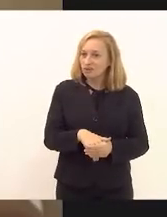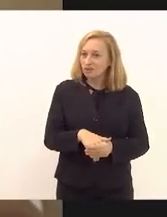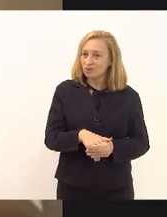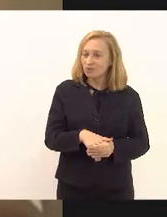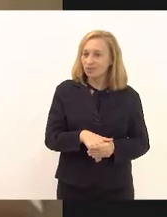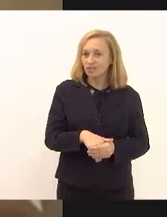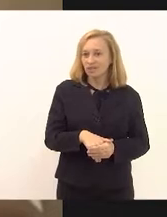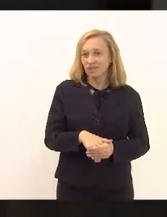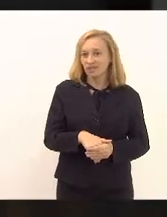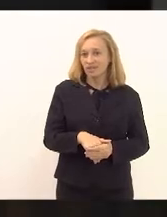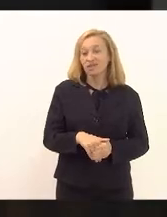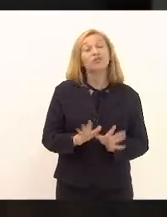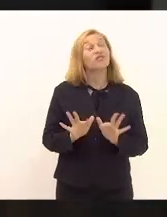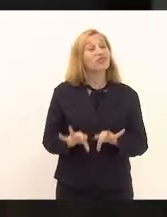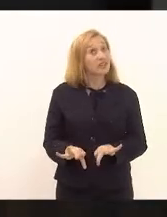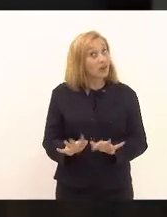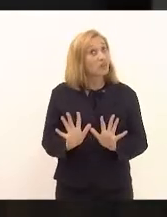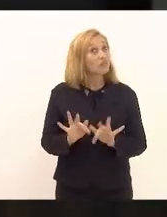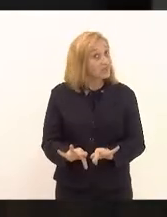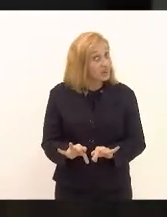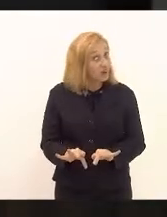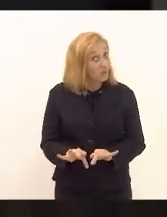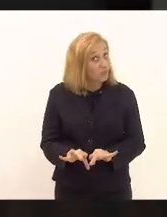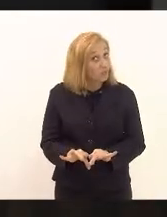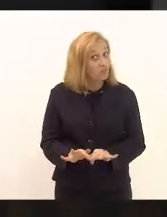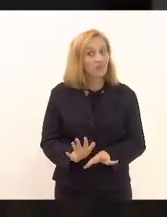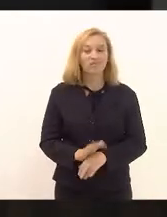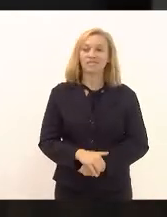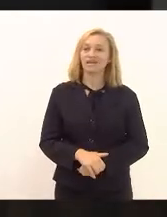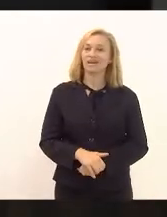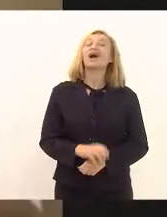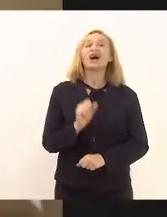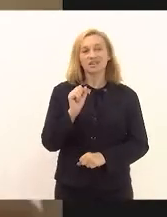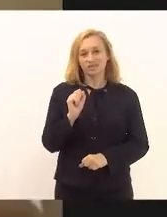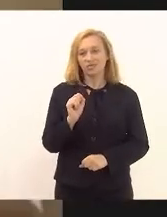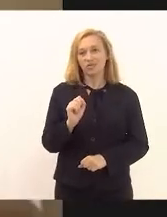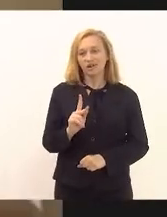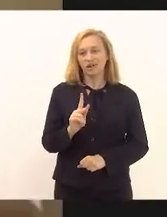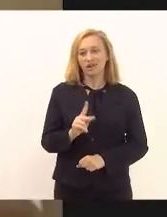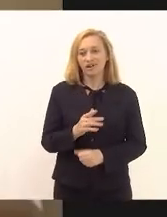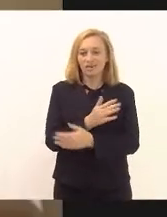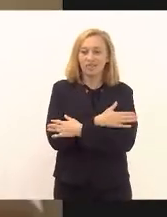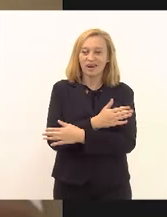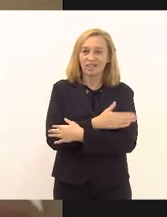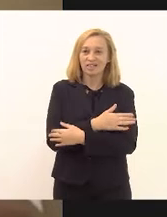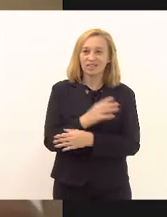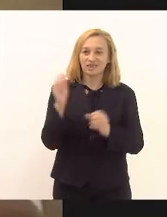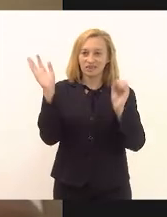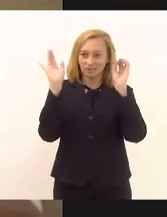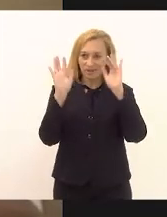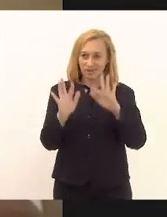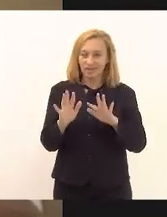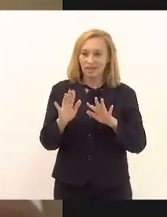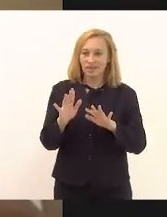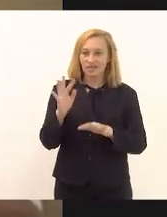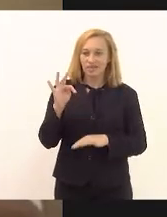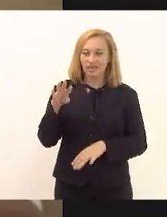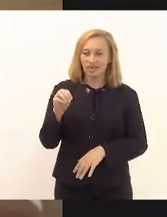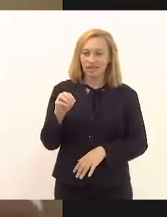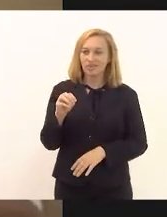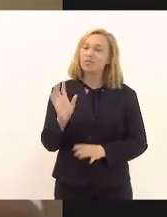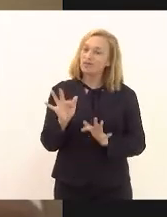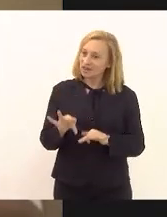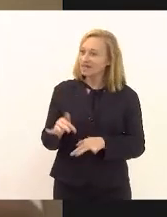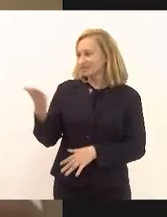Declaração que eu pedi, presidente. Ao final, por favor, deixa eu. Ah, então tá. Mas, um abraço ao subtenente, pode terminar, um abraço a Vossa Excelência. Pode terminar, por favor.